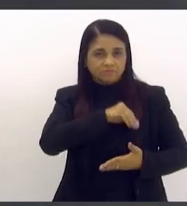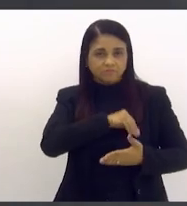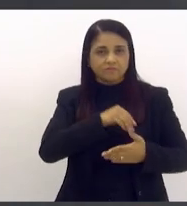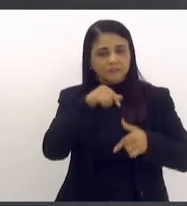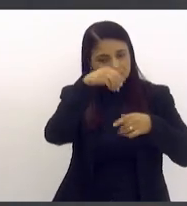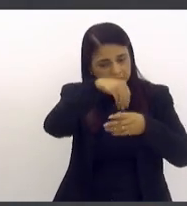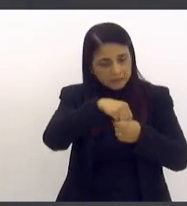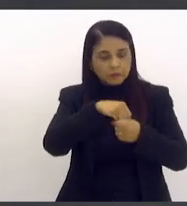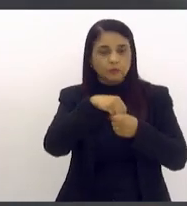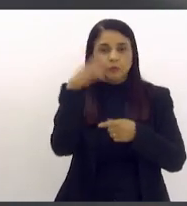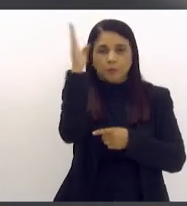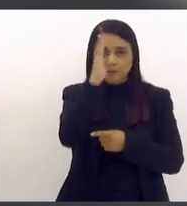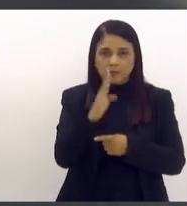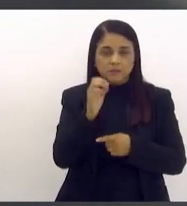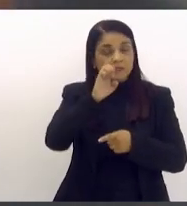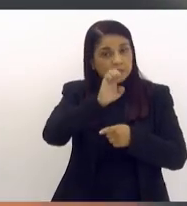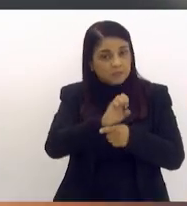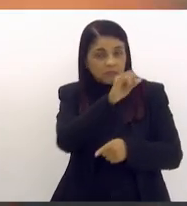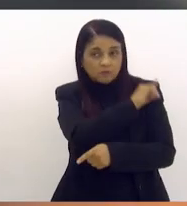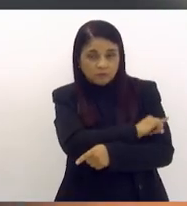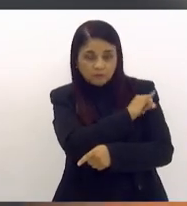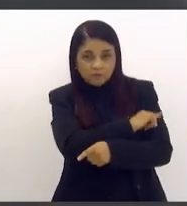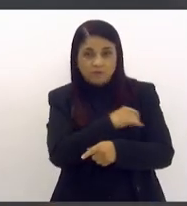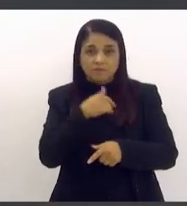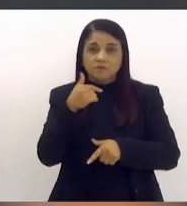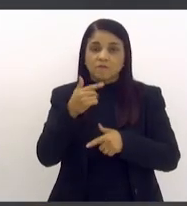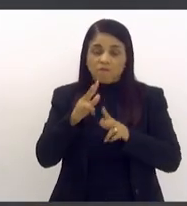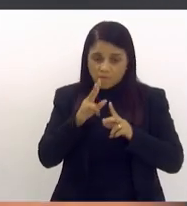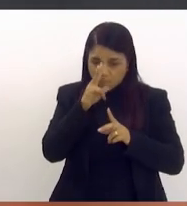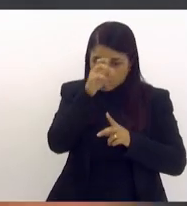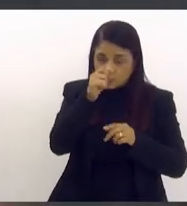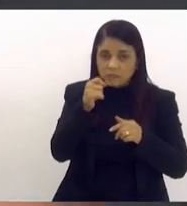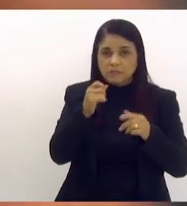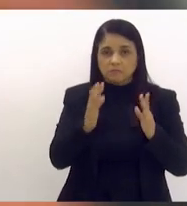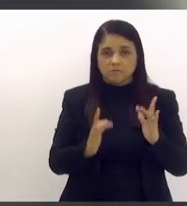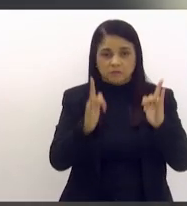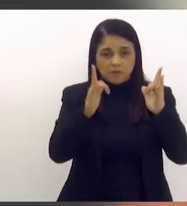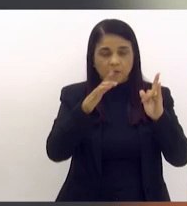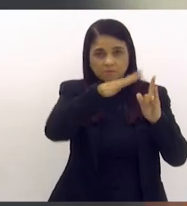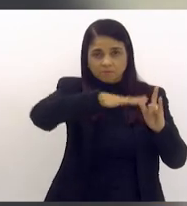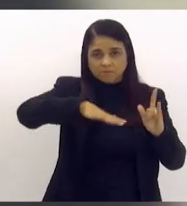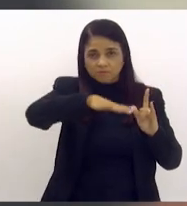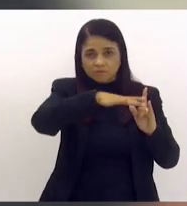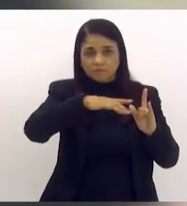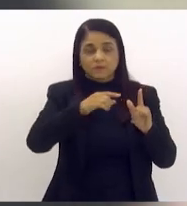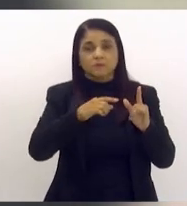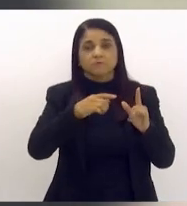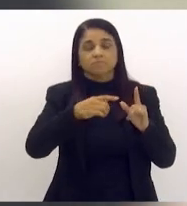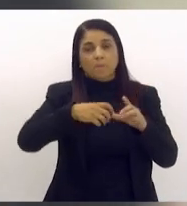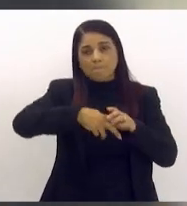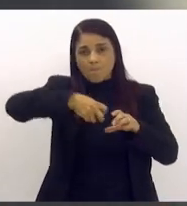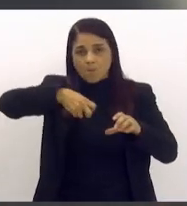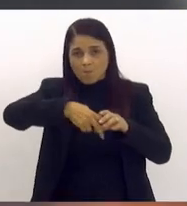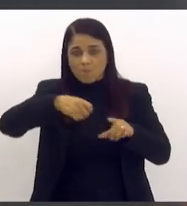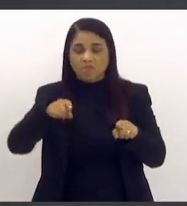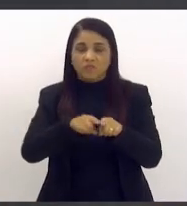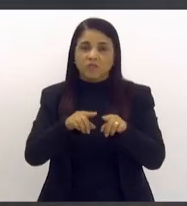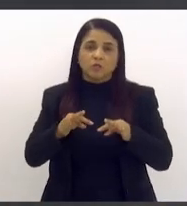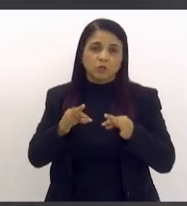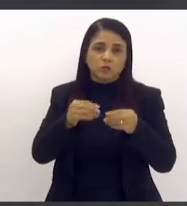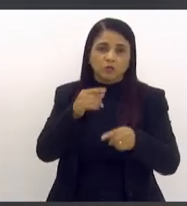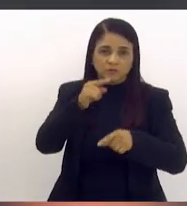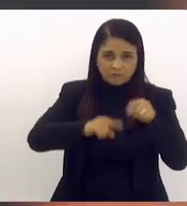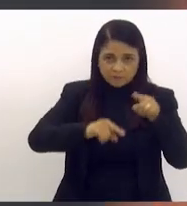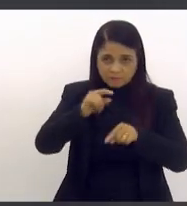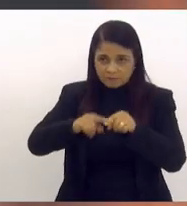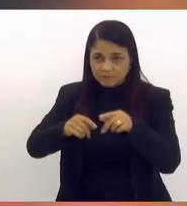Estado do Rio de Janeiro fortalecer o trabalhos estaleiros e também em relação a todos os fornecedores de bens Nós já chegamos